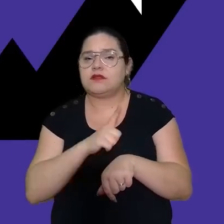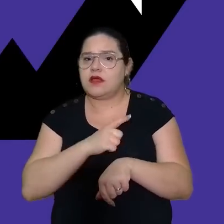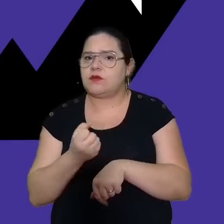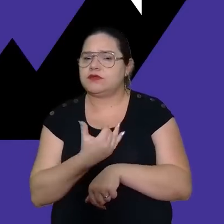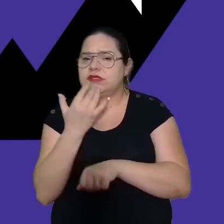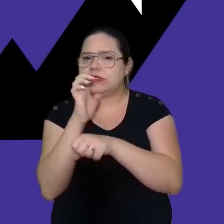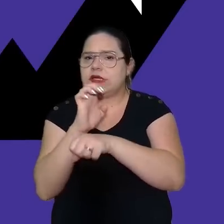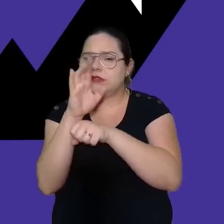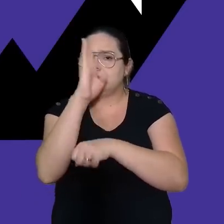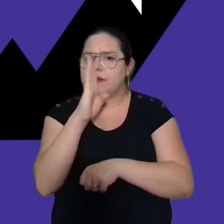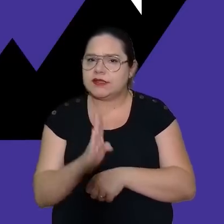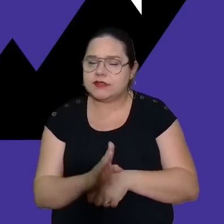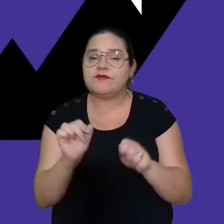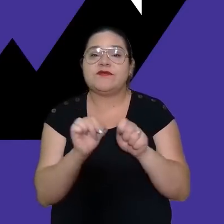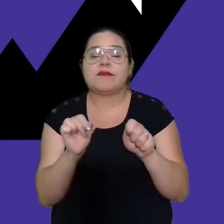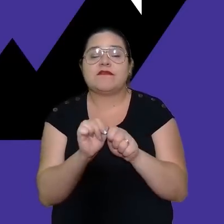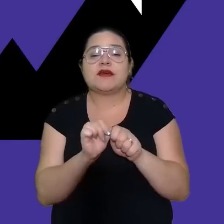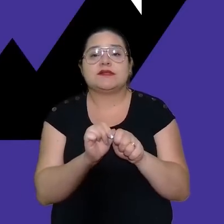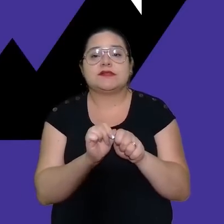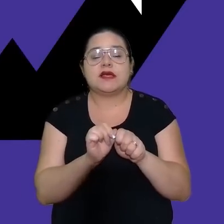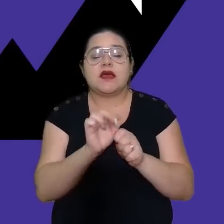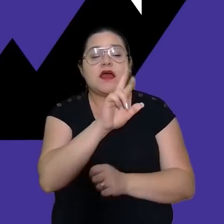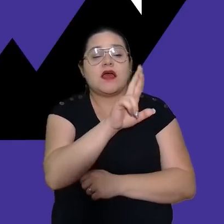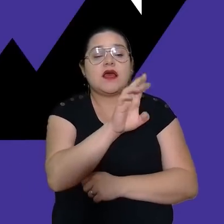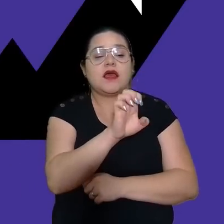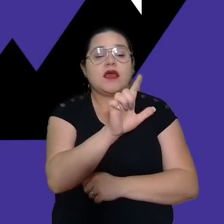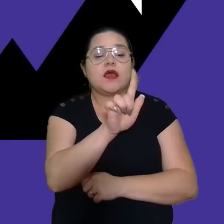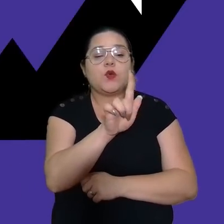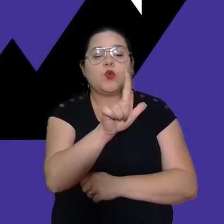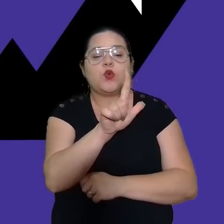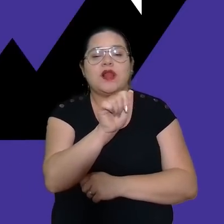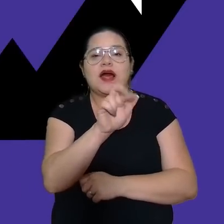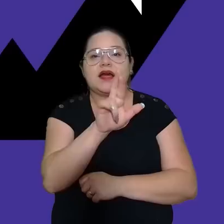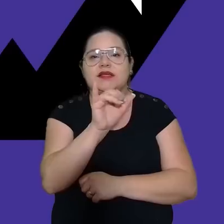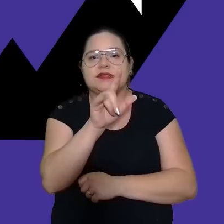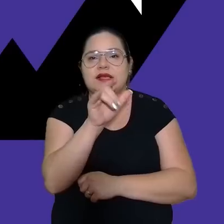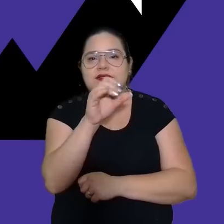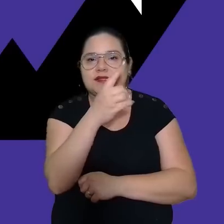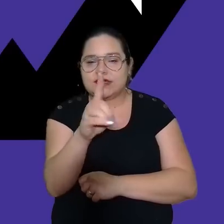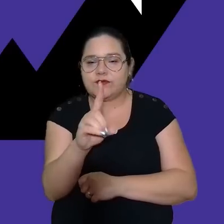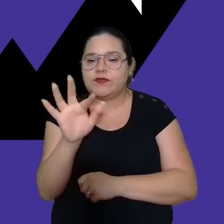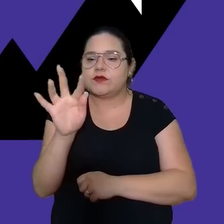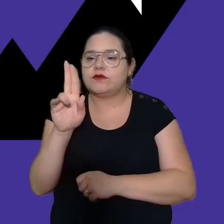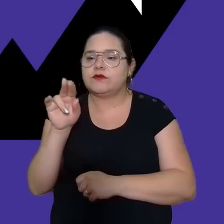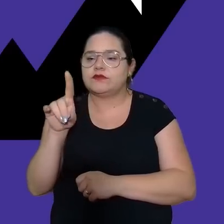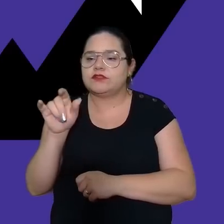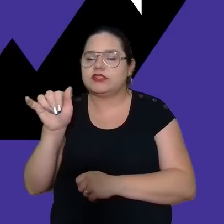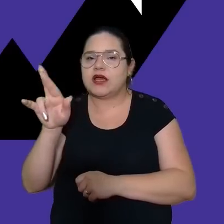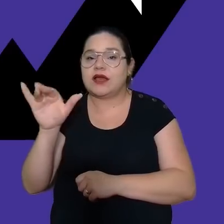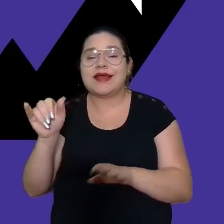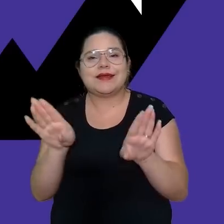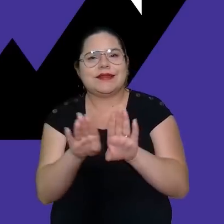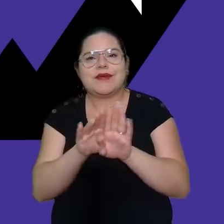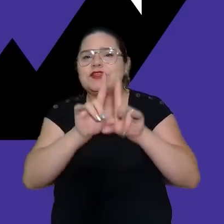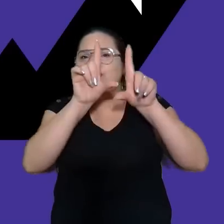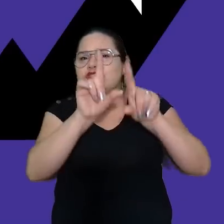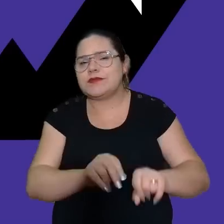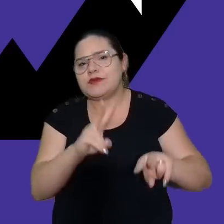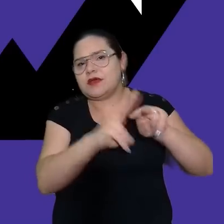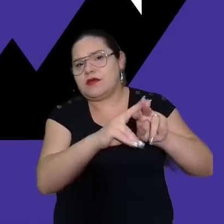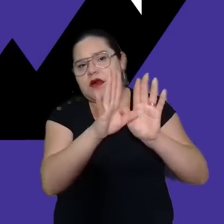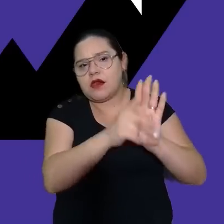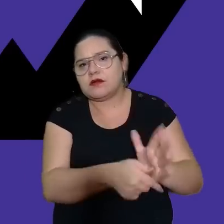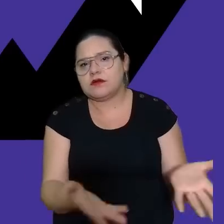regulação fundiária e temos que reduzir a ilegalidade e a criminalidade. Porque senão, eu não acredito que qualquer ação